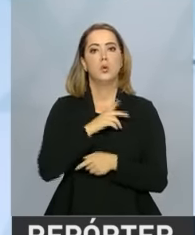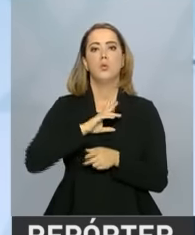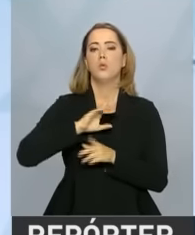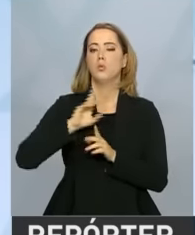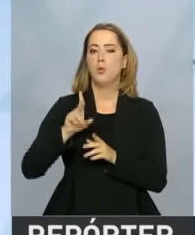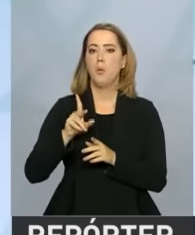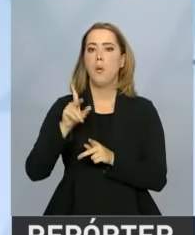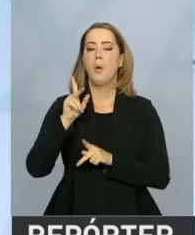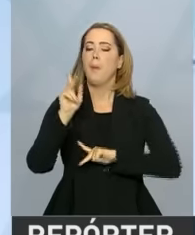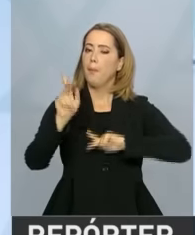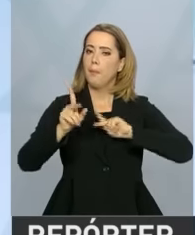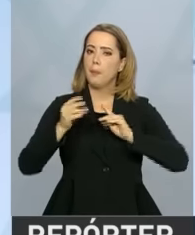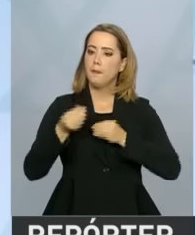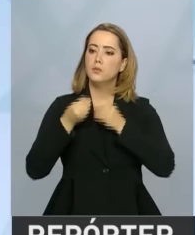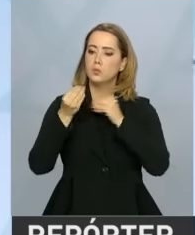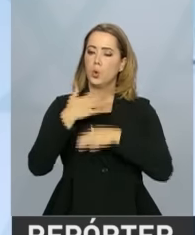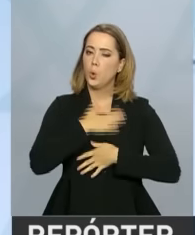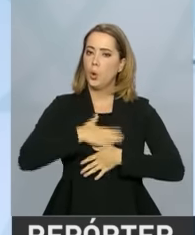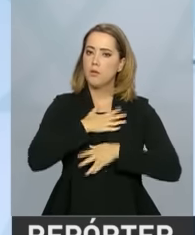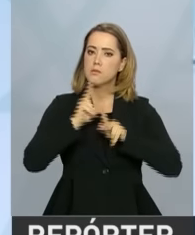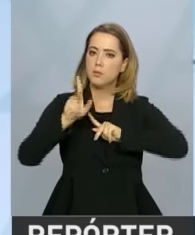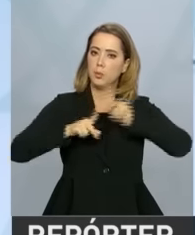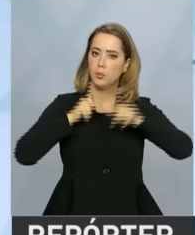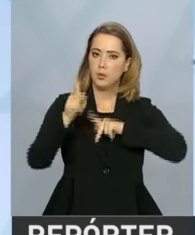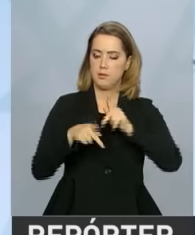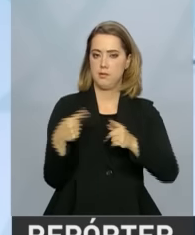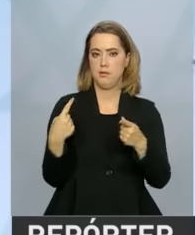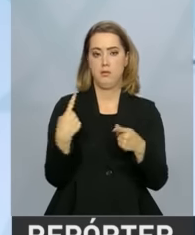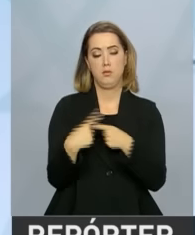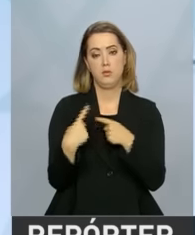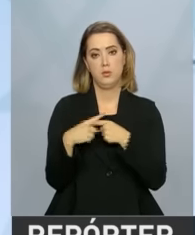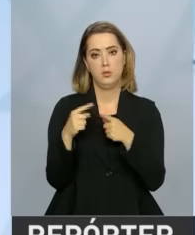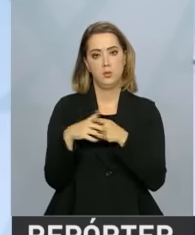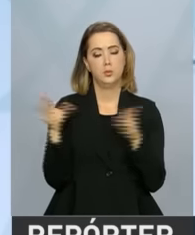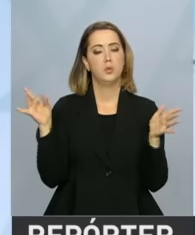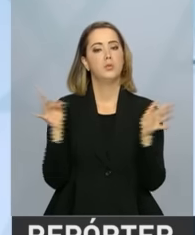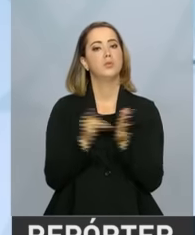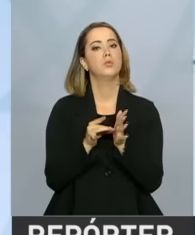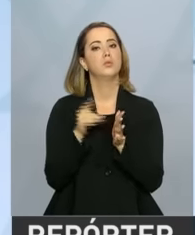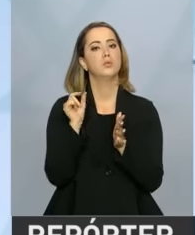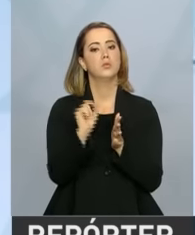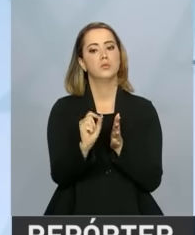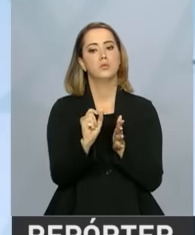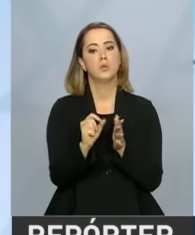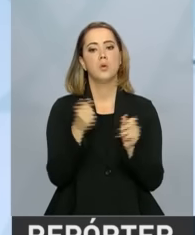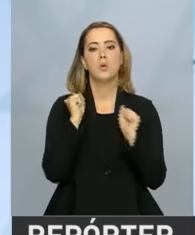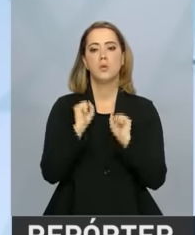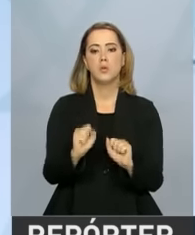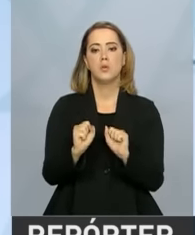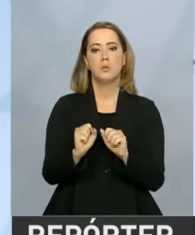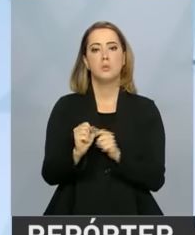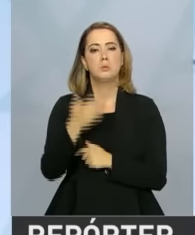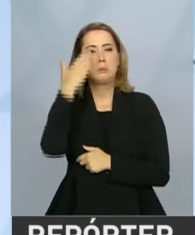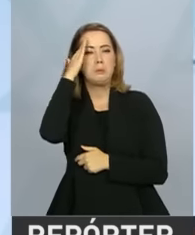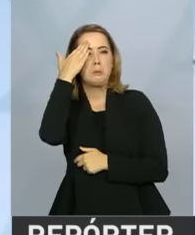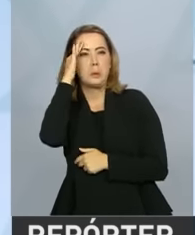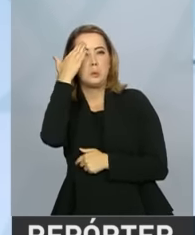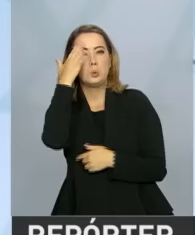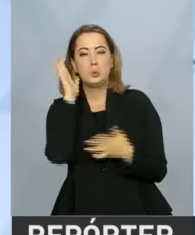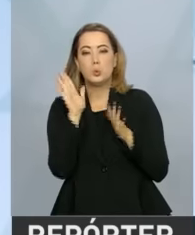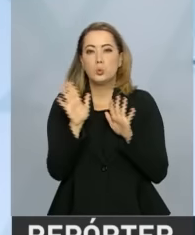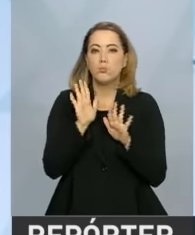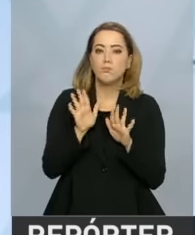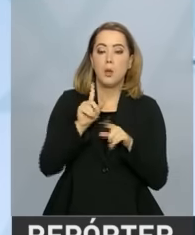que são populares, porque, na verdade, elas podem ser mal compreendidas no primeiro momento,